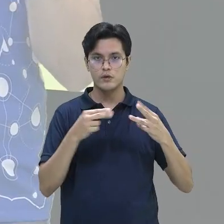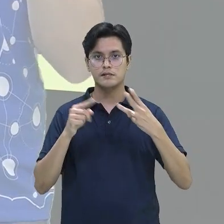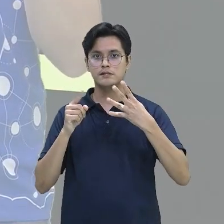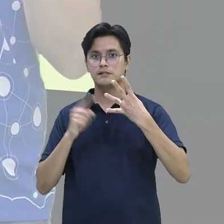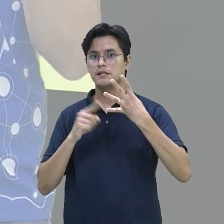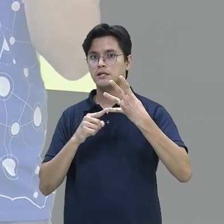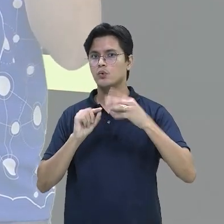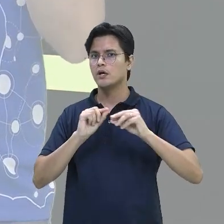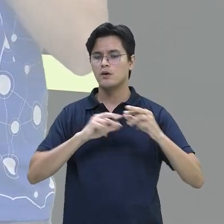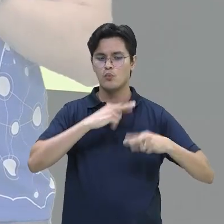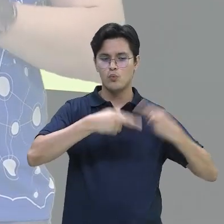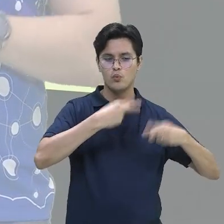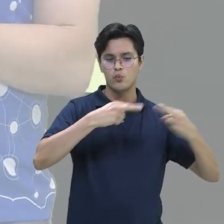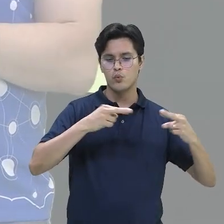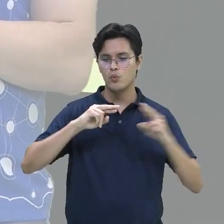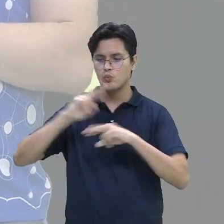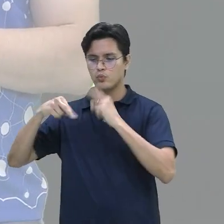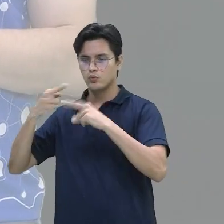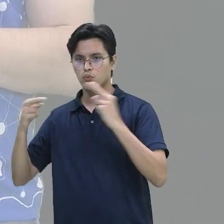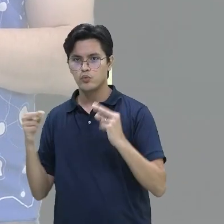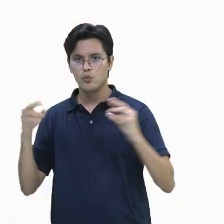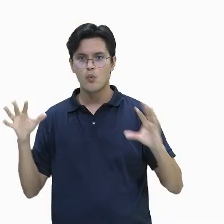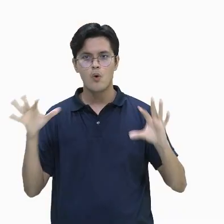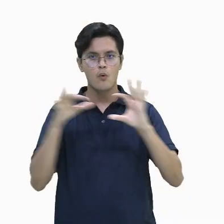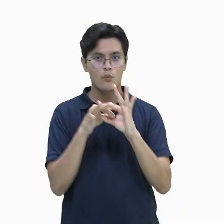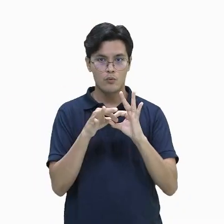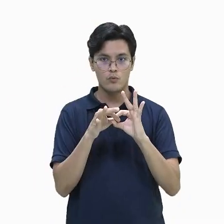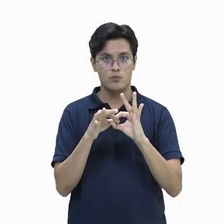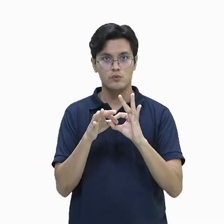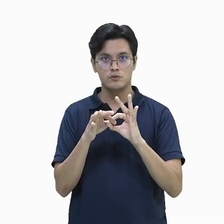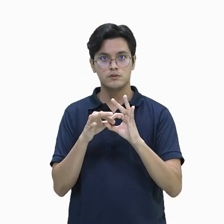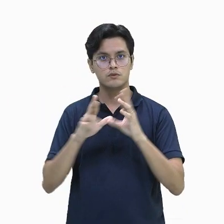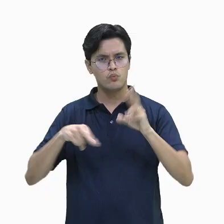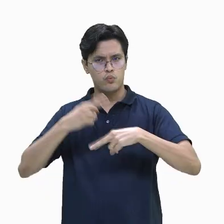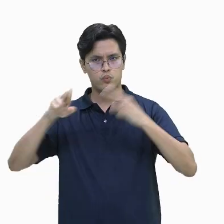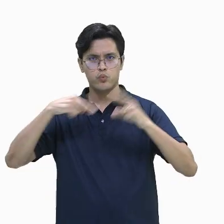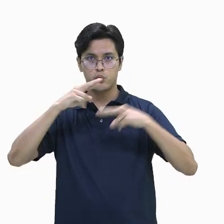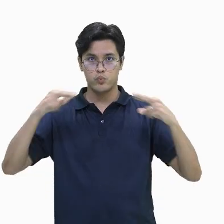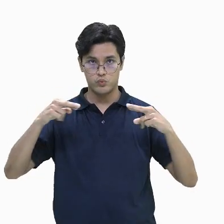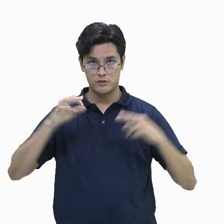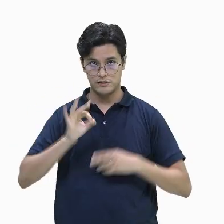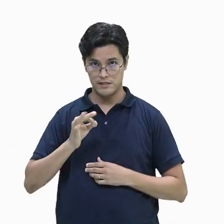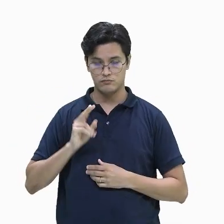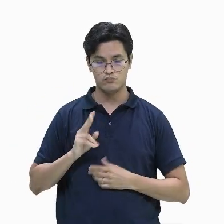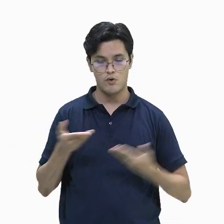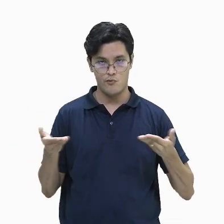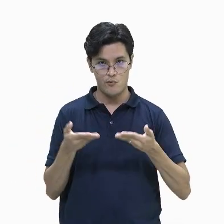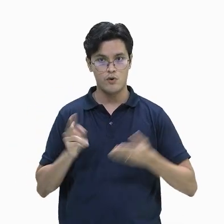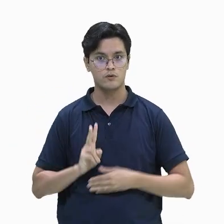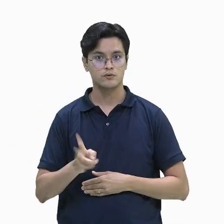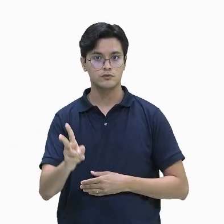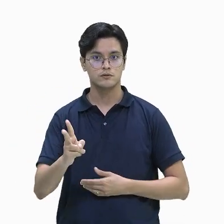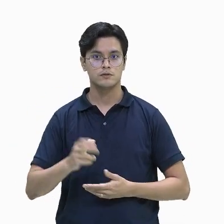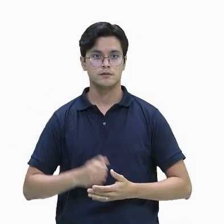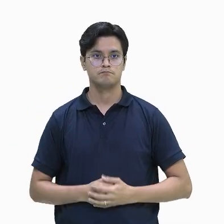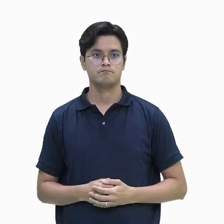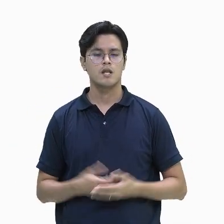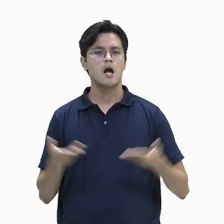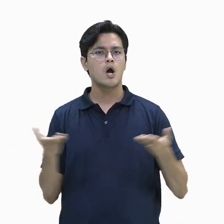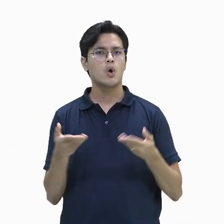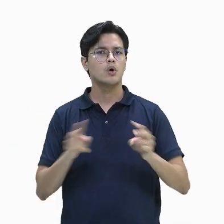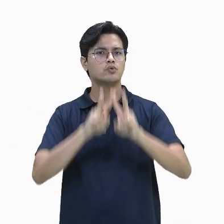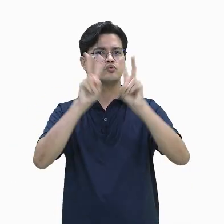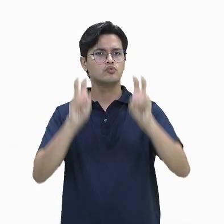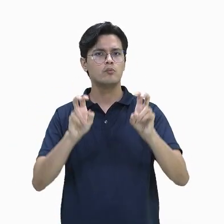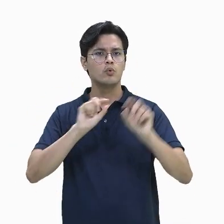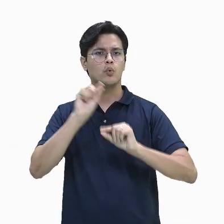juntos. Beleza? Então vamos dar continuidade. Aí nós temos aí as funções da proteína. Quando